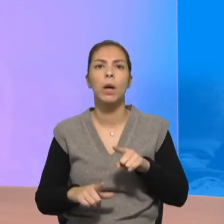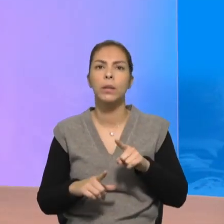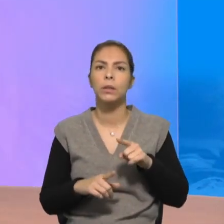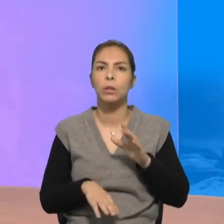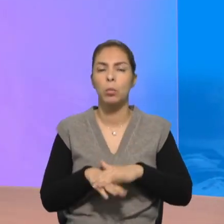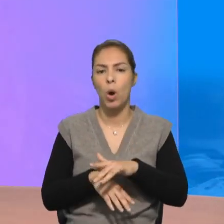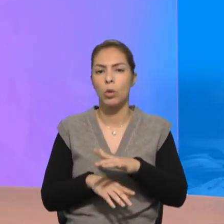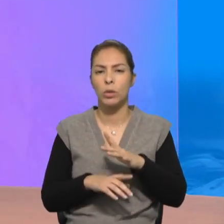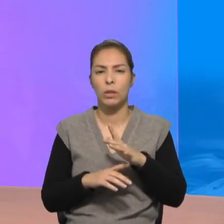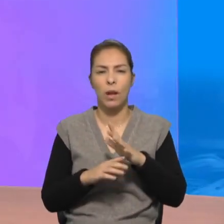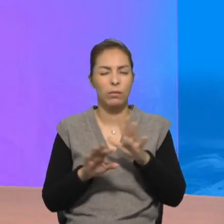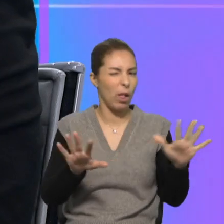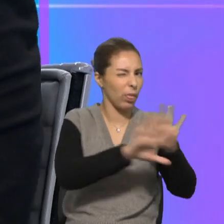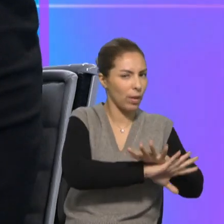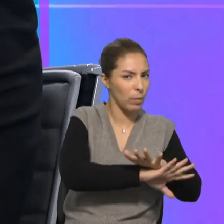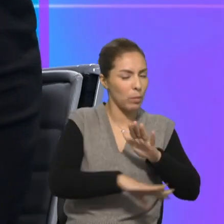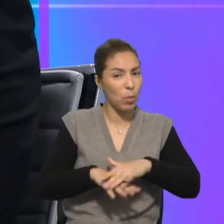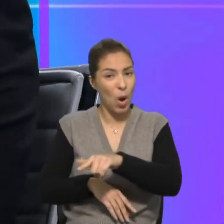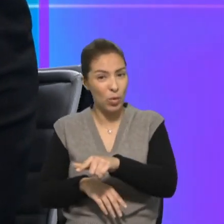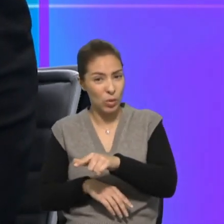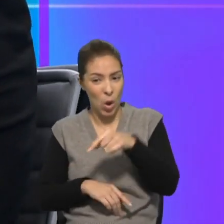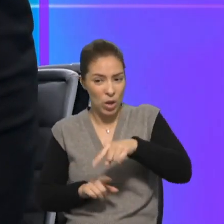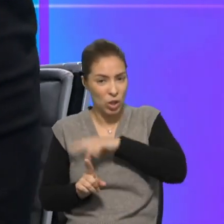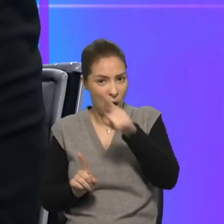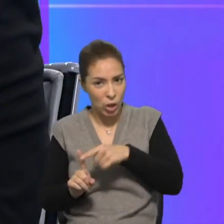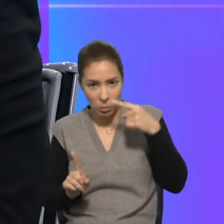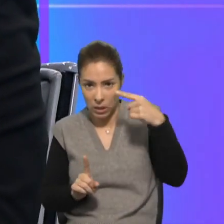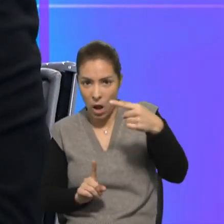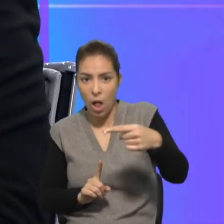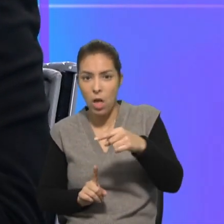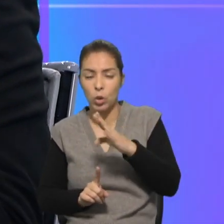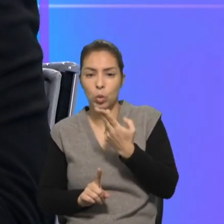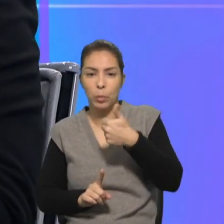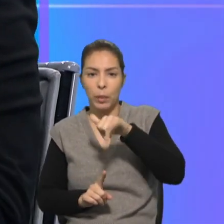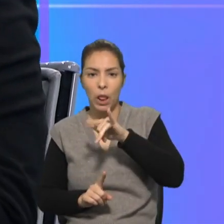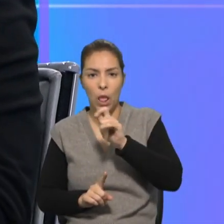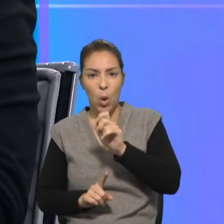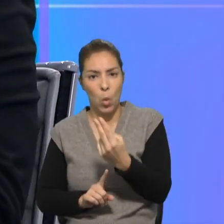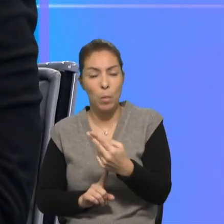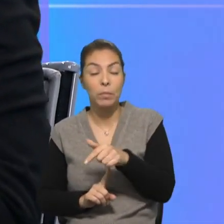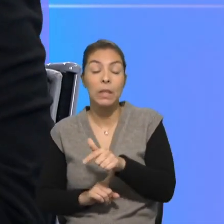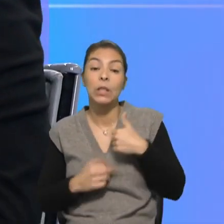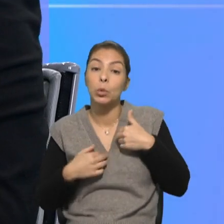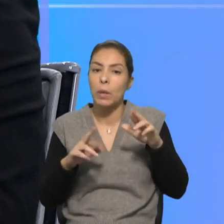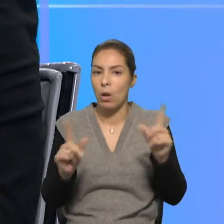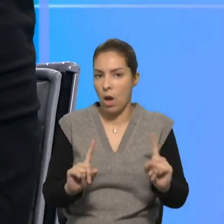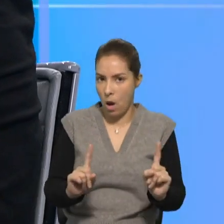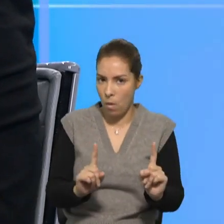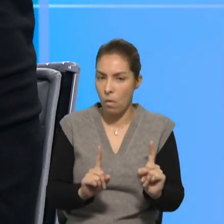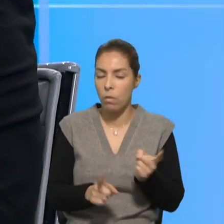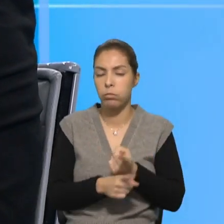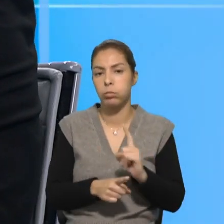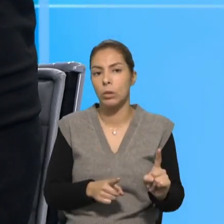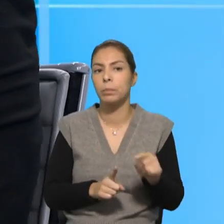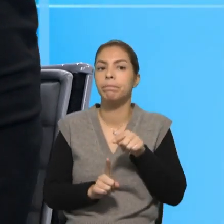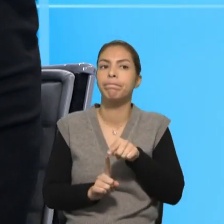do jubileu? Pois espero que não. Antes, o jubileu acho que vem dar uma aportação